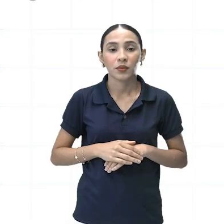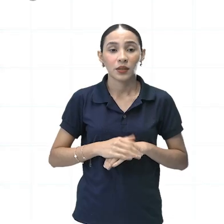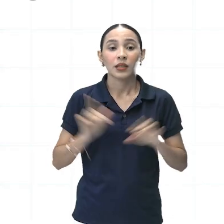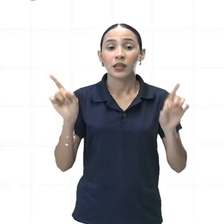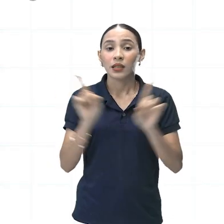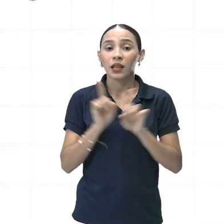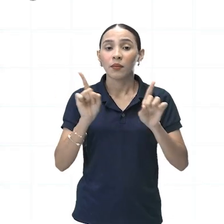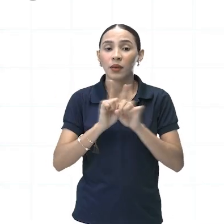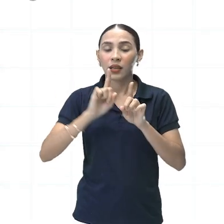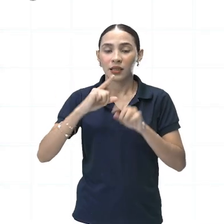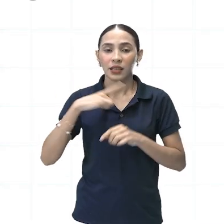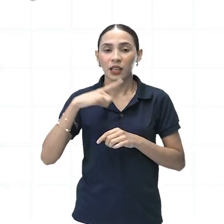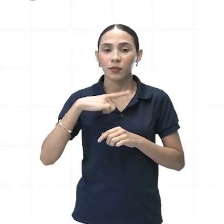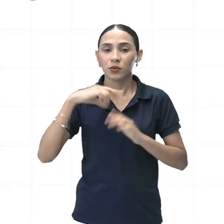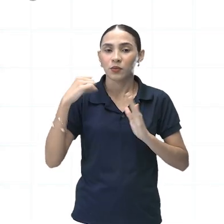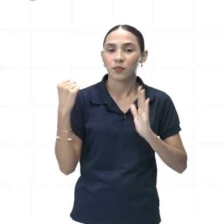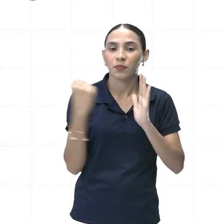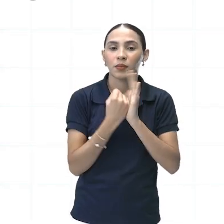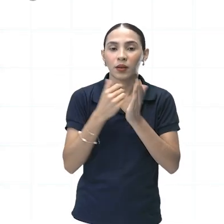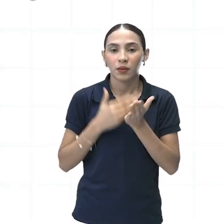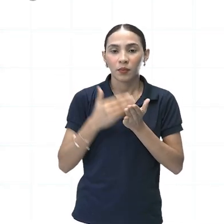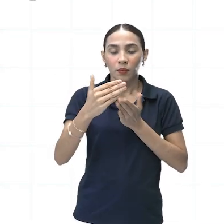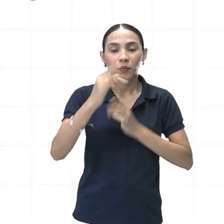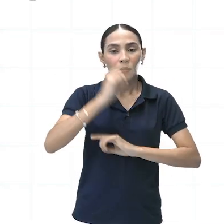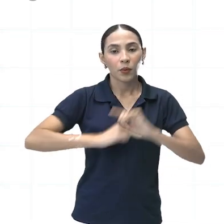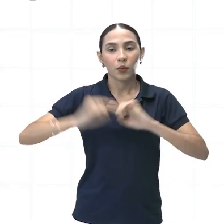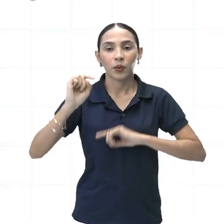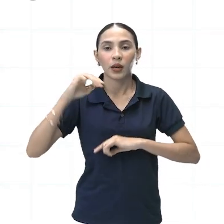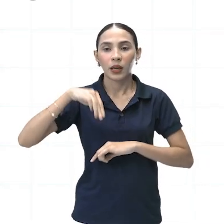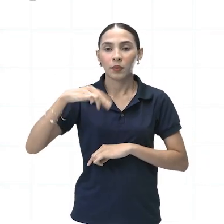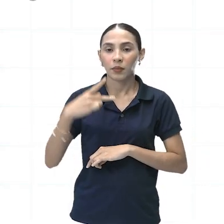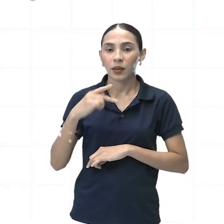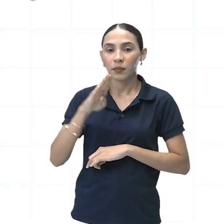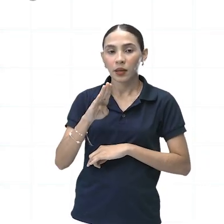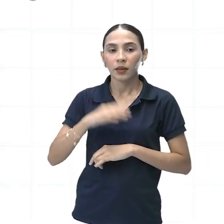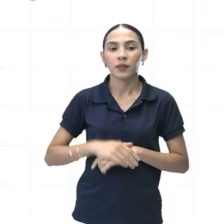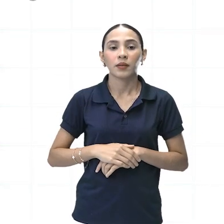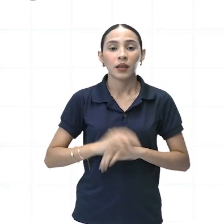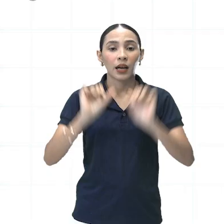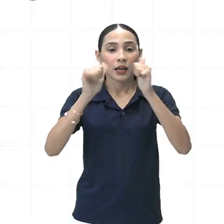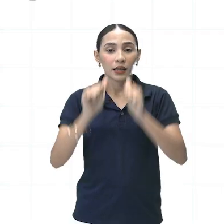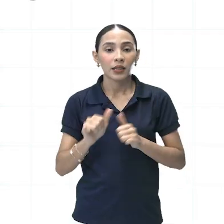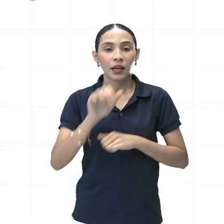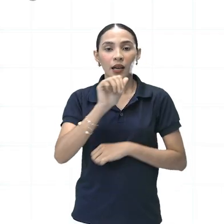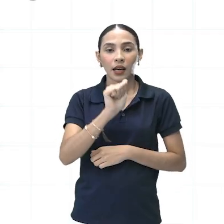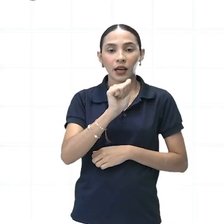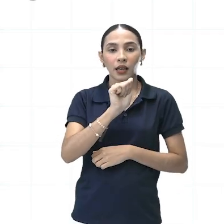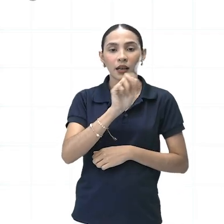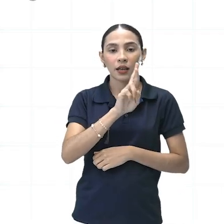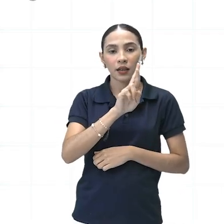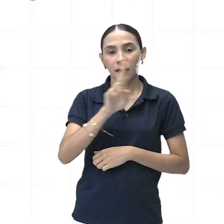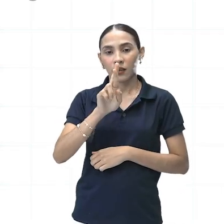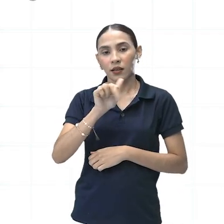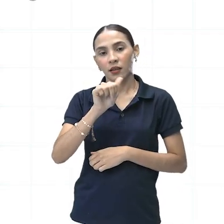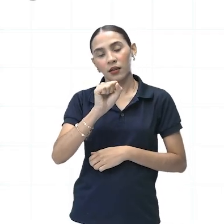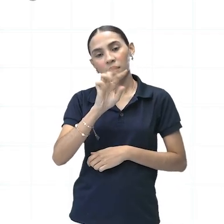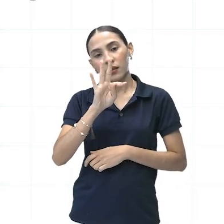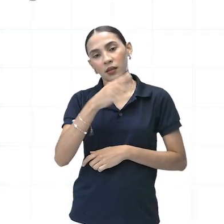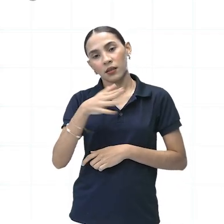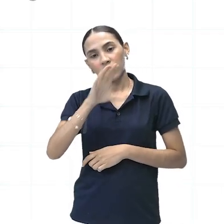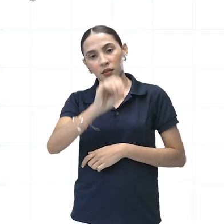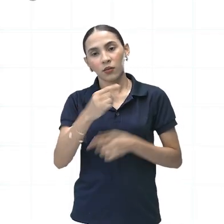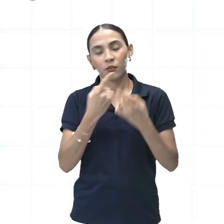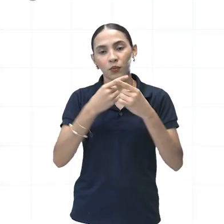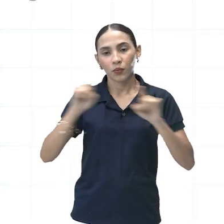dos marcos do início do sucesso da MPB foi a interpretação de Arrastão, música de Vinícius